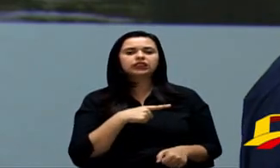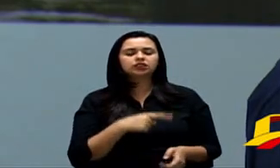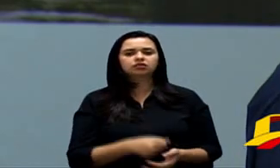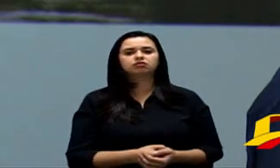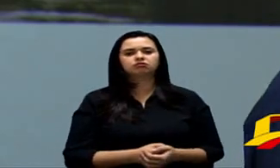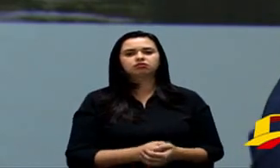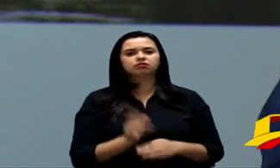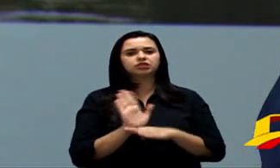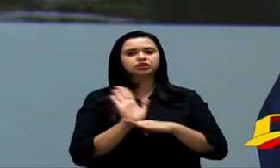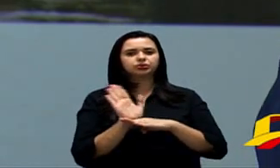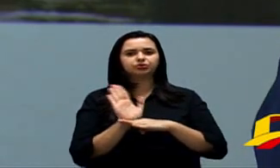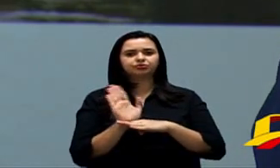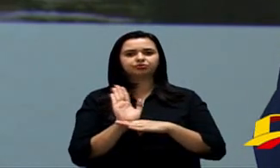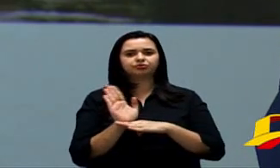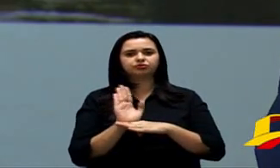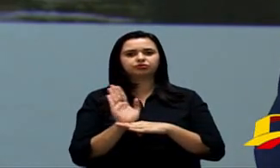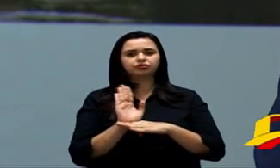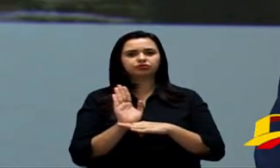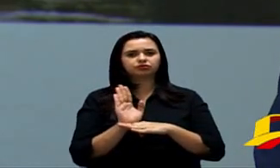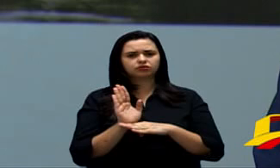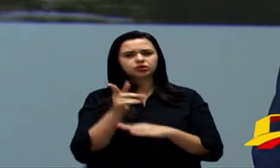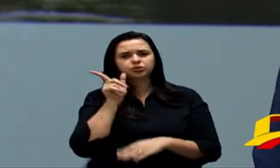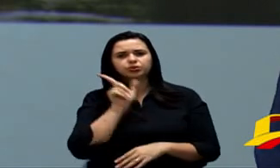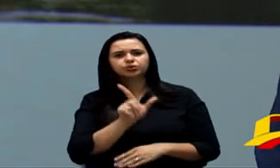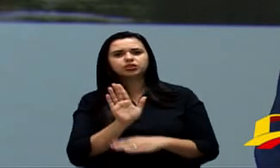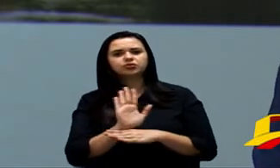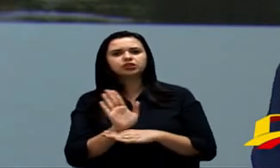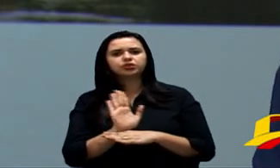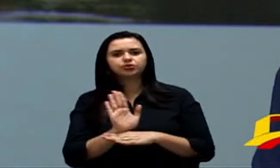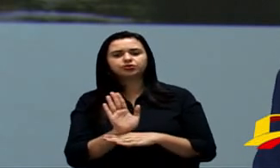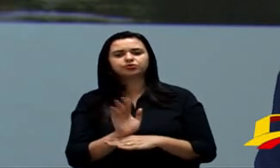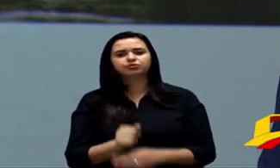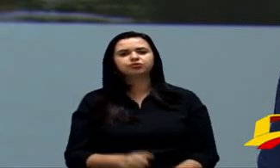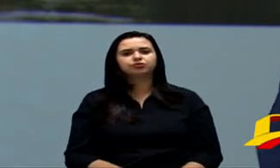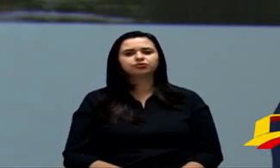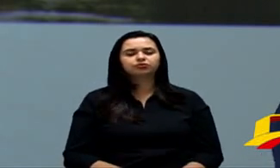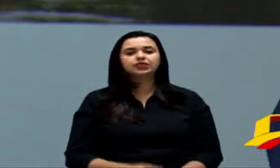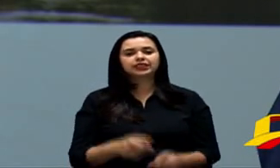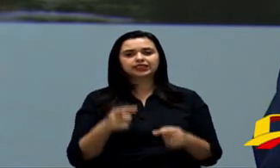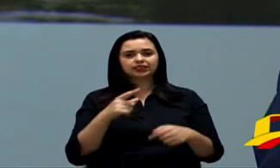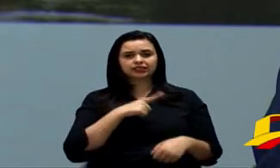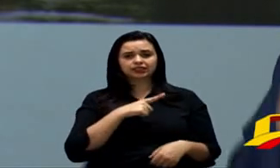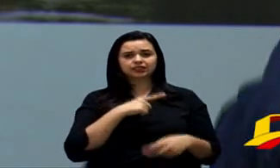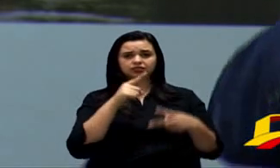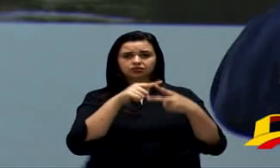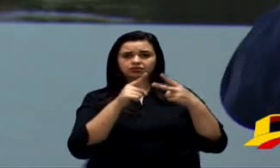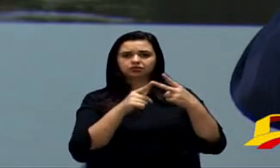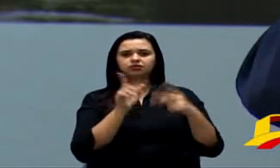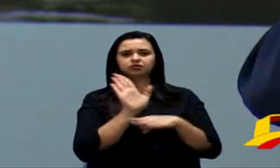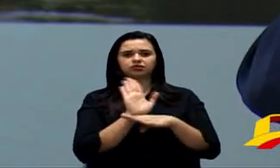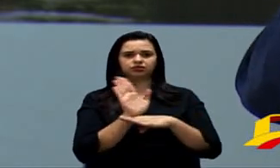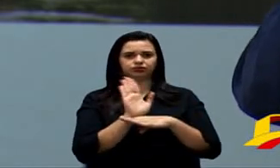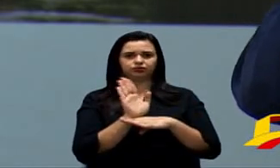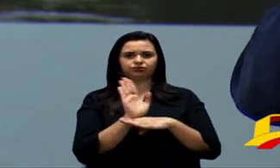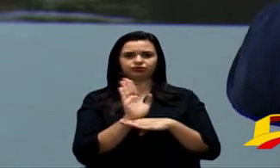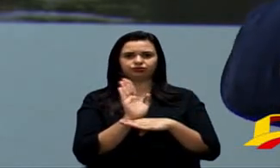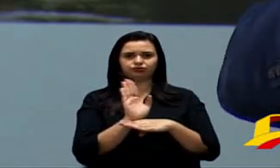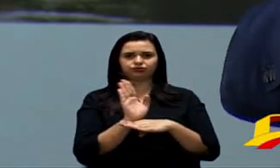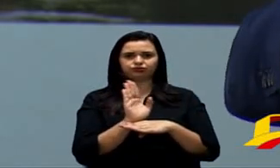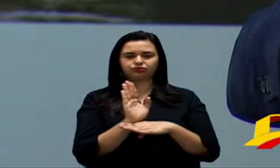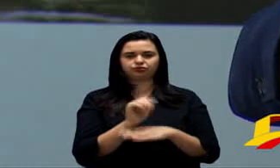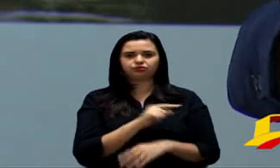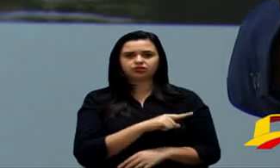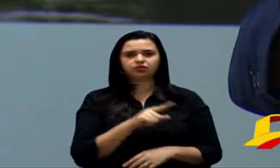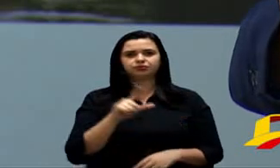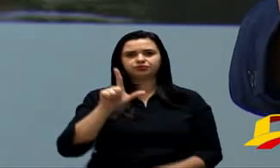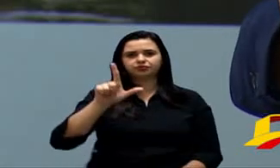aí. Conseguiu, Deus, colocar o vídeo lá? Eu tenho dois vídeos para mostrar aqui, que é esse aqui, ó, o Lucílio,